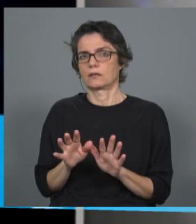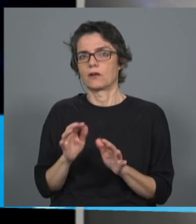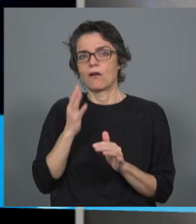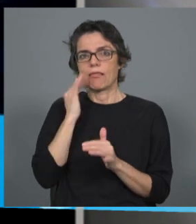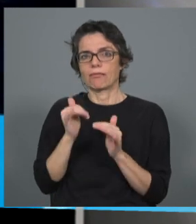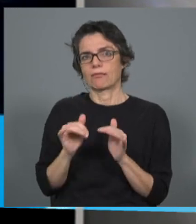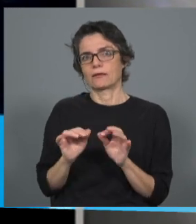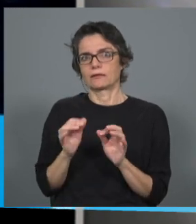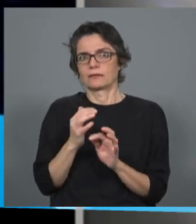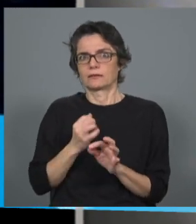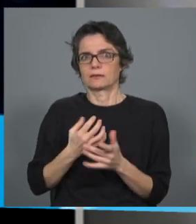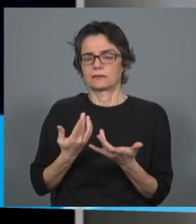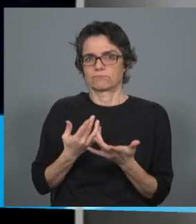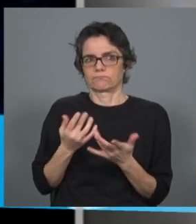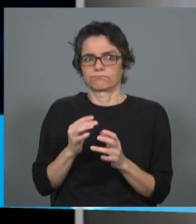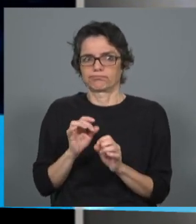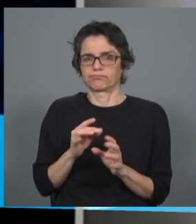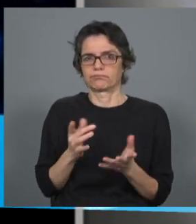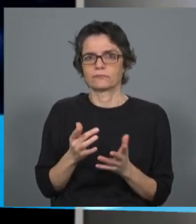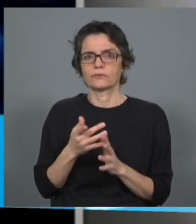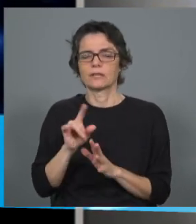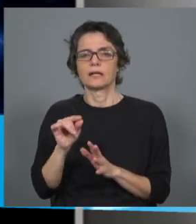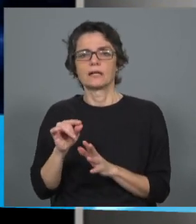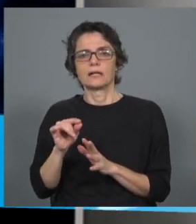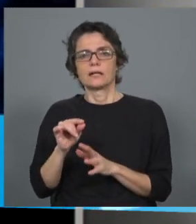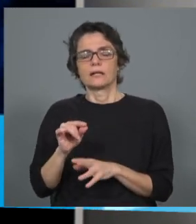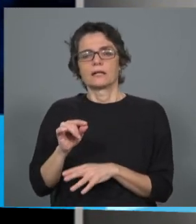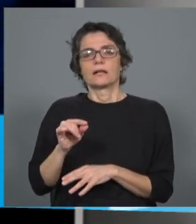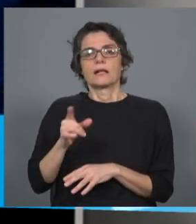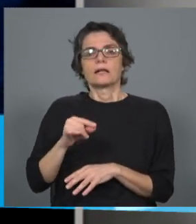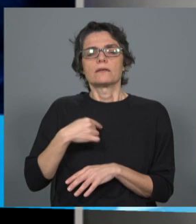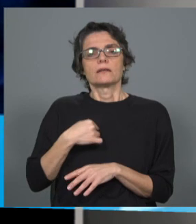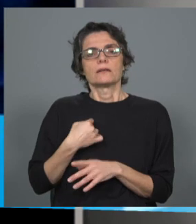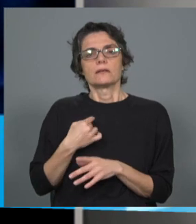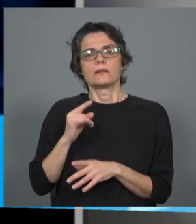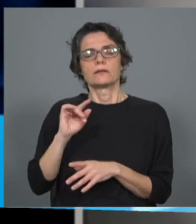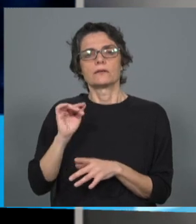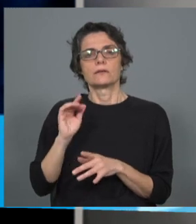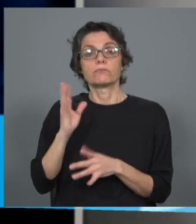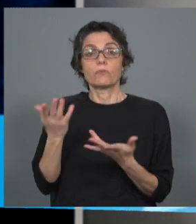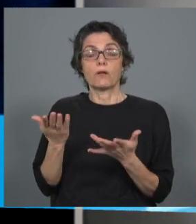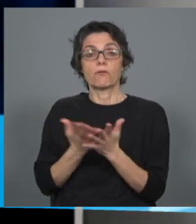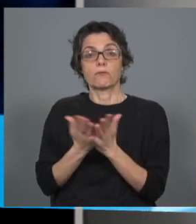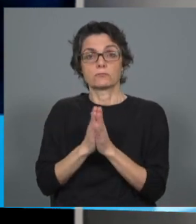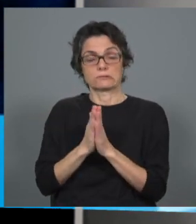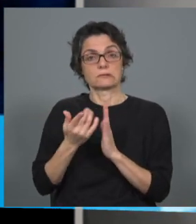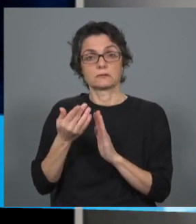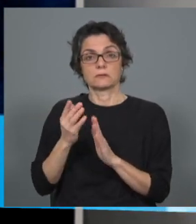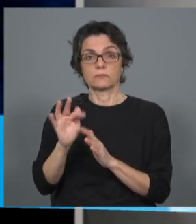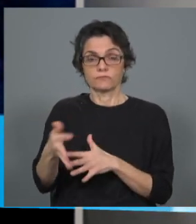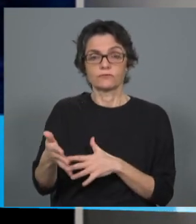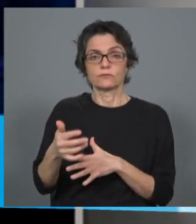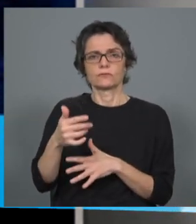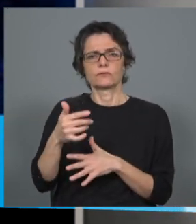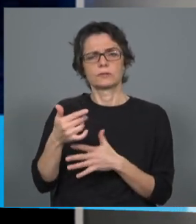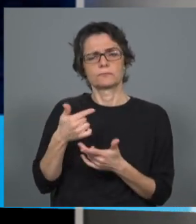costumava dizer, ele saiu do seminário, mas o seminário não saiu dele. Porque foi preciso eu sair para, de repente, aquilo tudo que outros viam